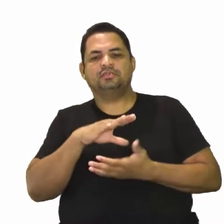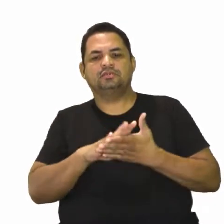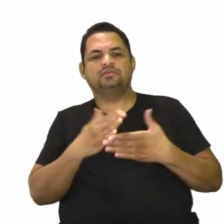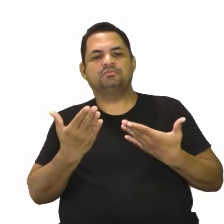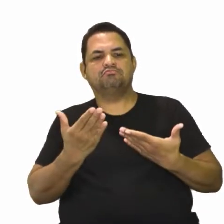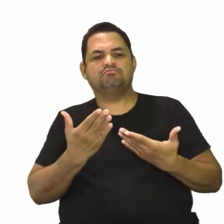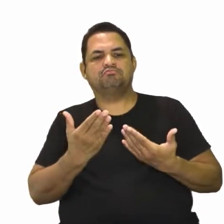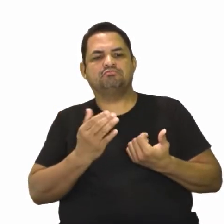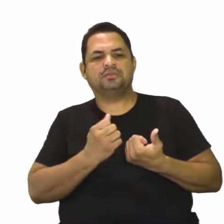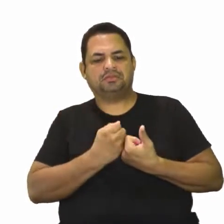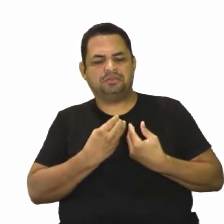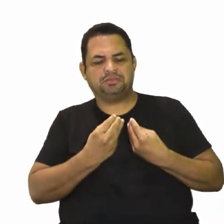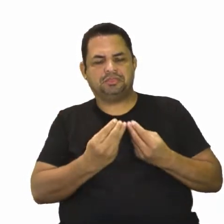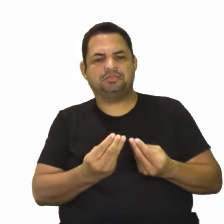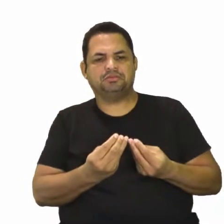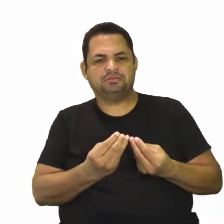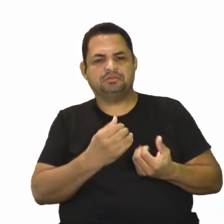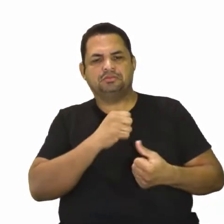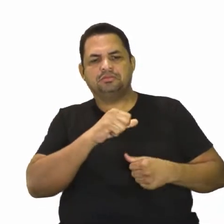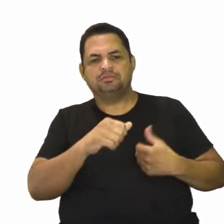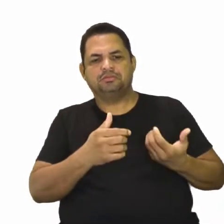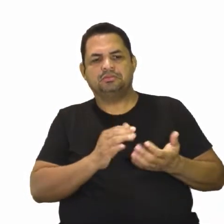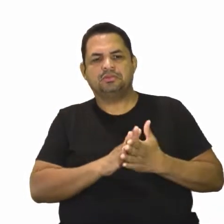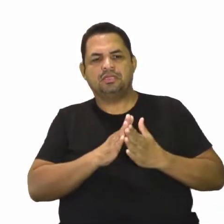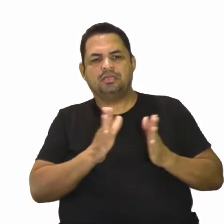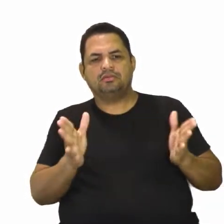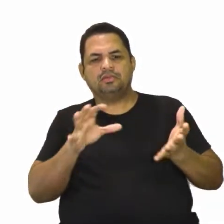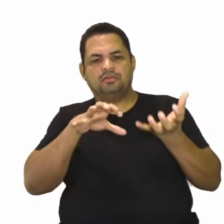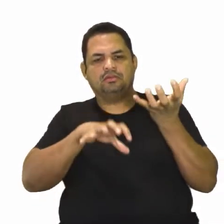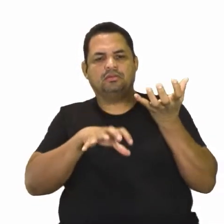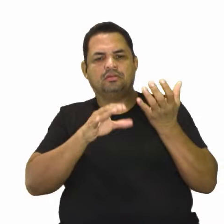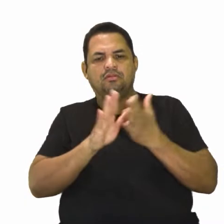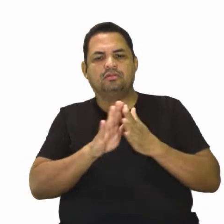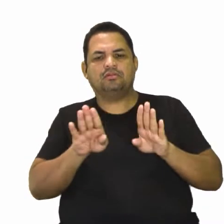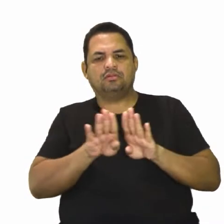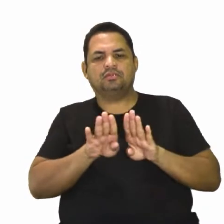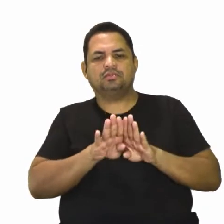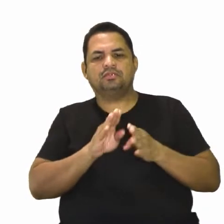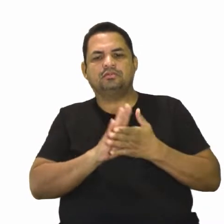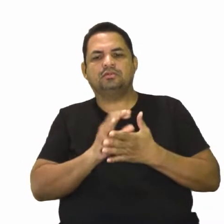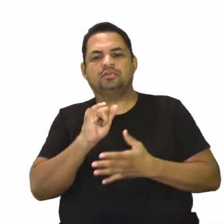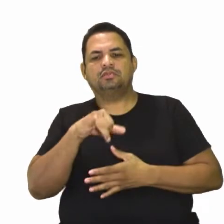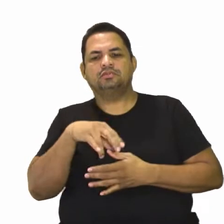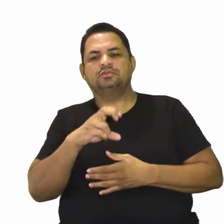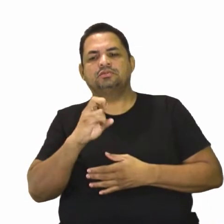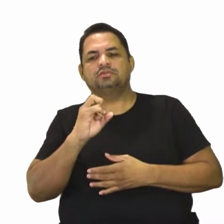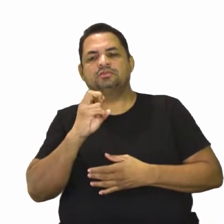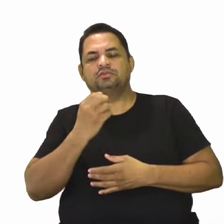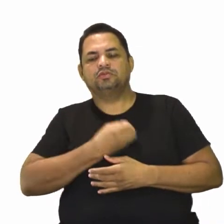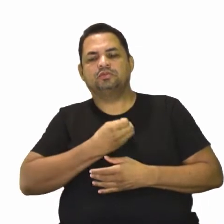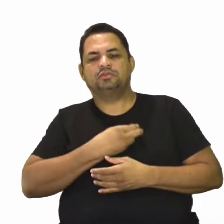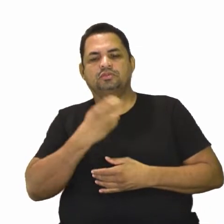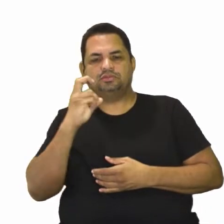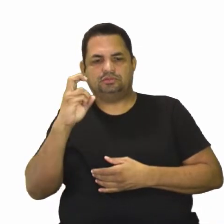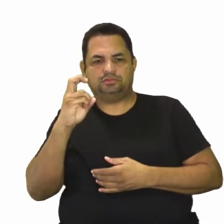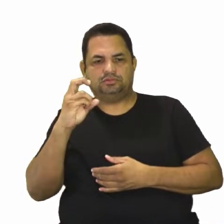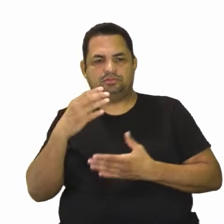que o governo foi passado a ele, que reabriu o Congresso Nacional fechado pelo AI-5?